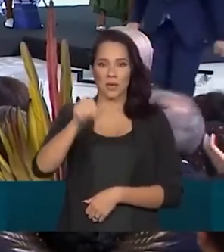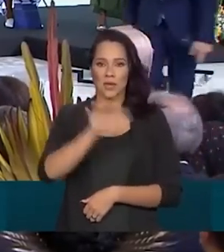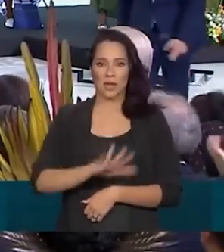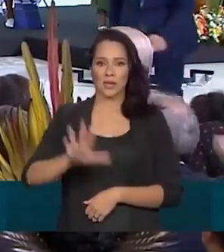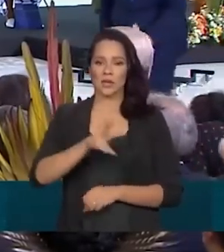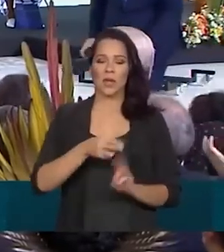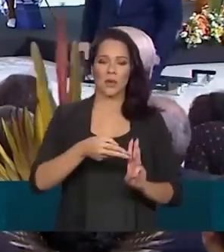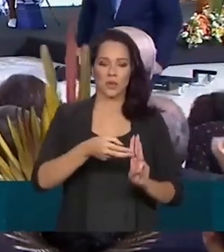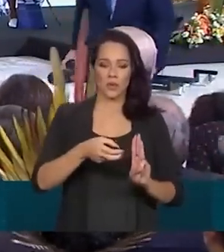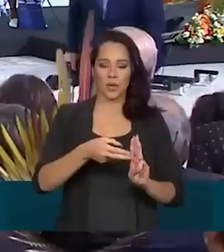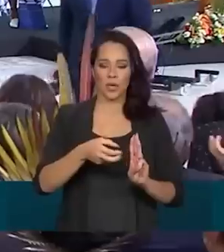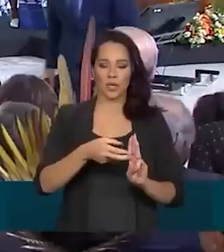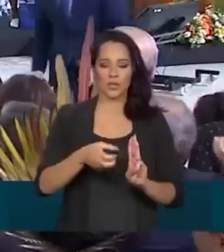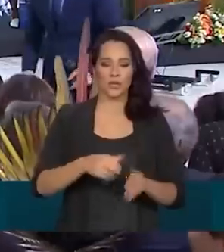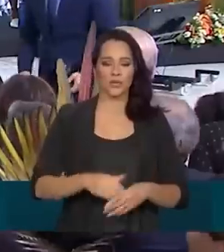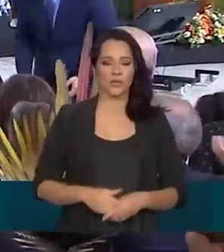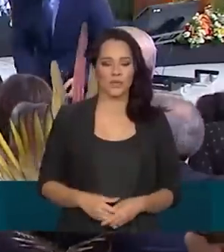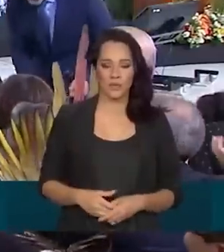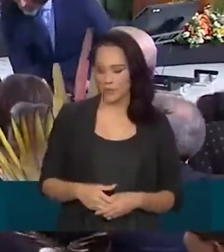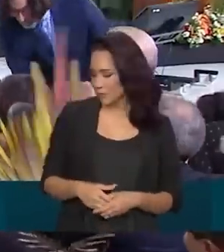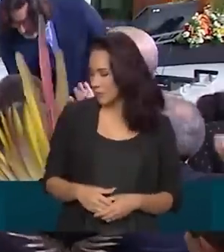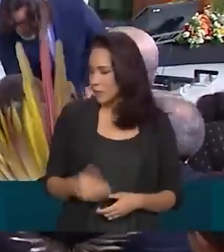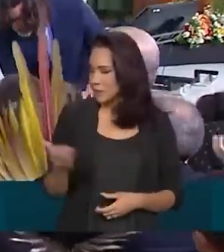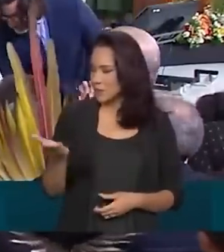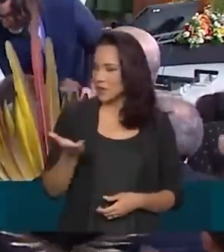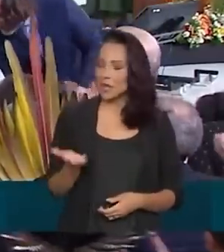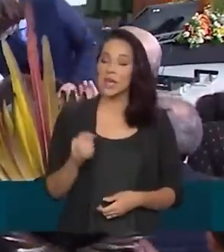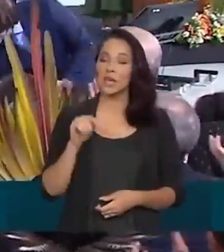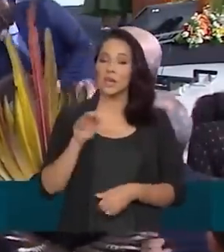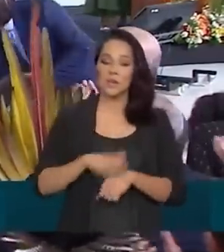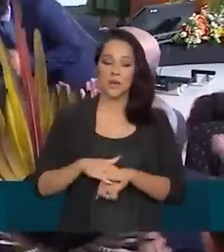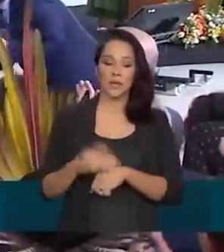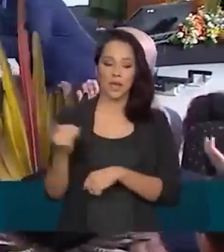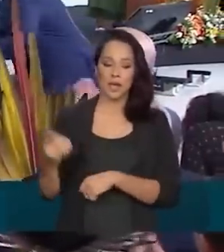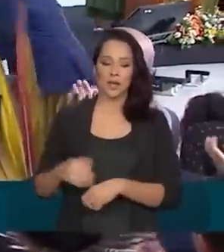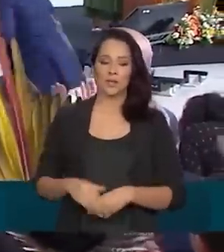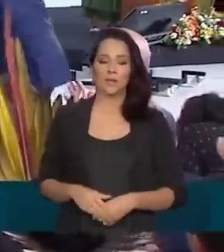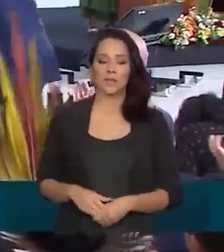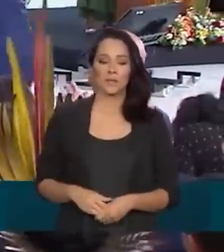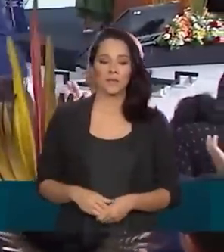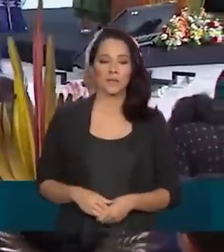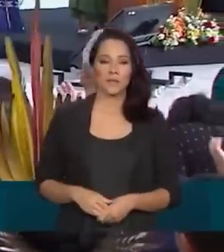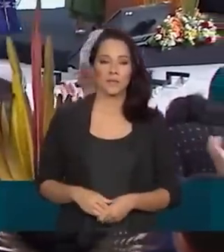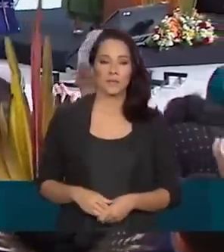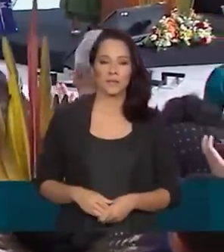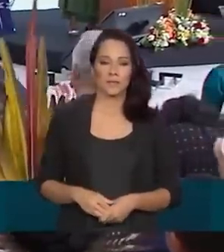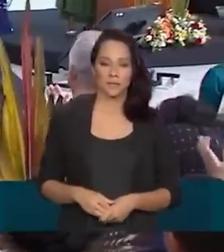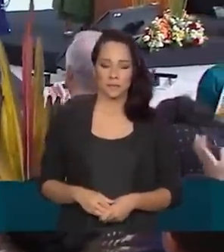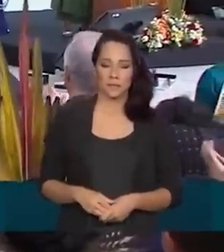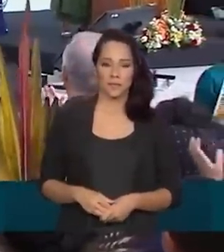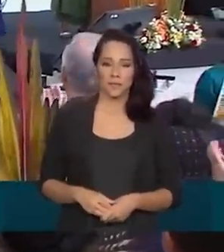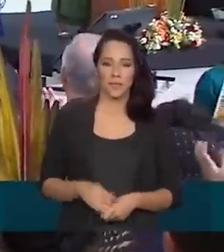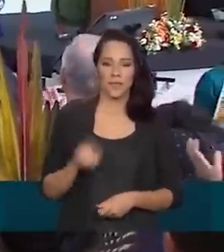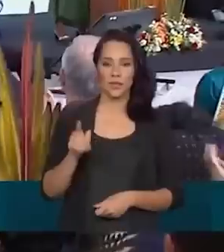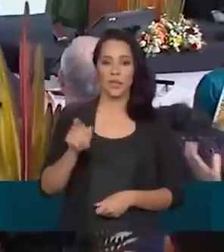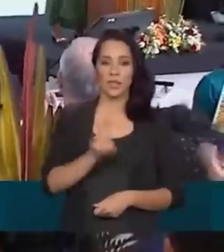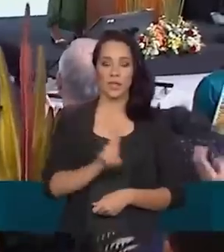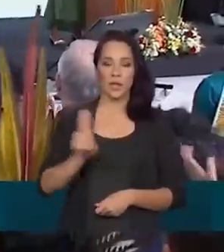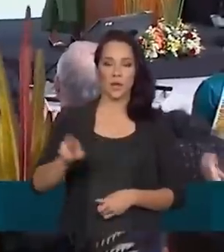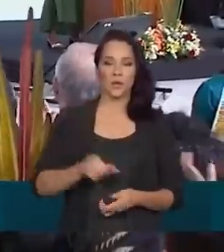Nacional do Índio, que vai passar, que vai passar a se